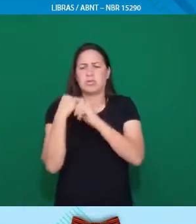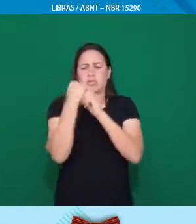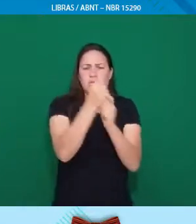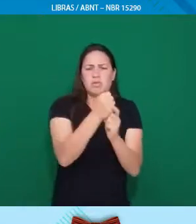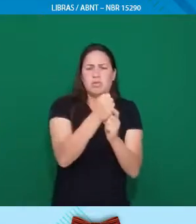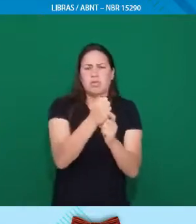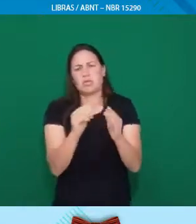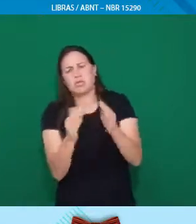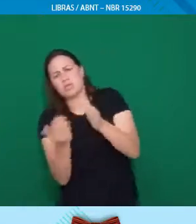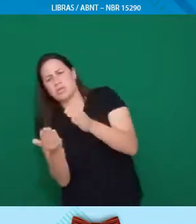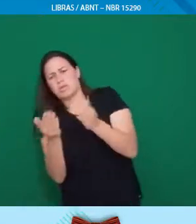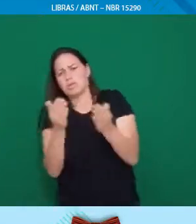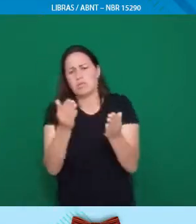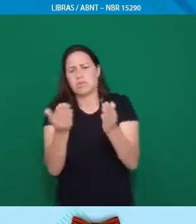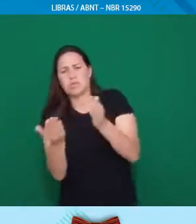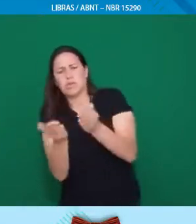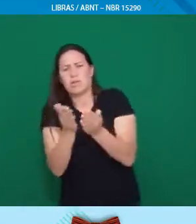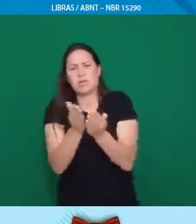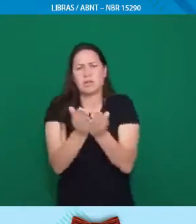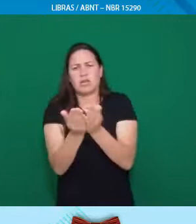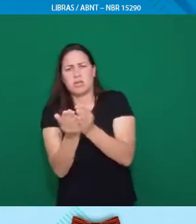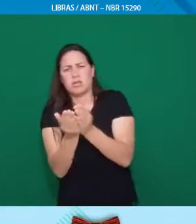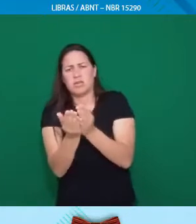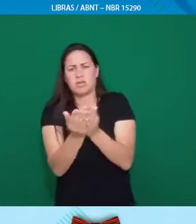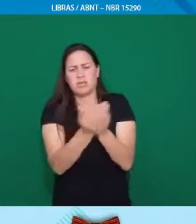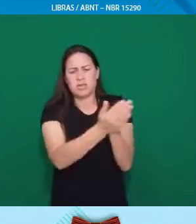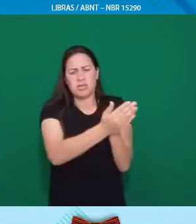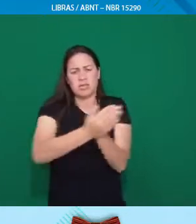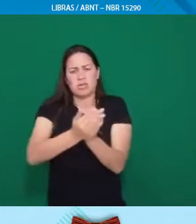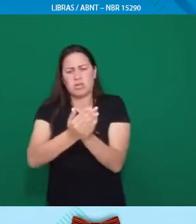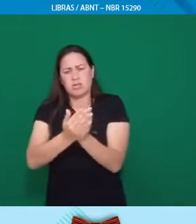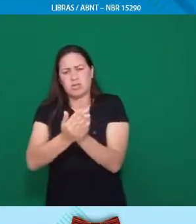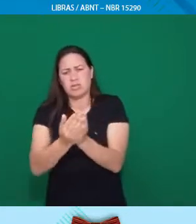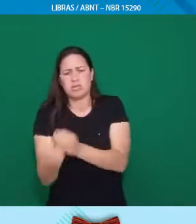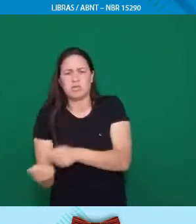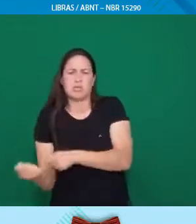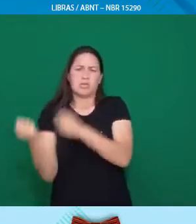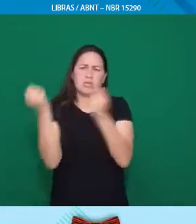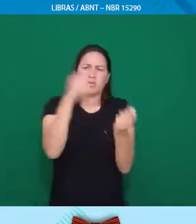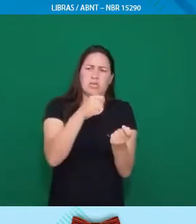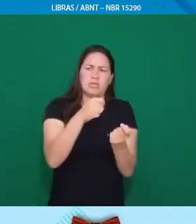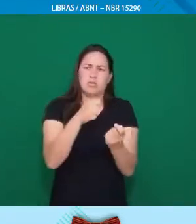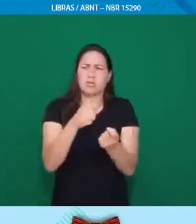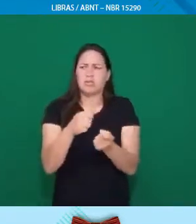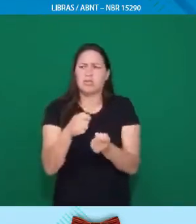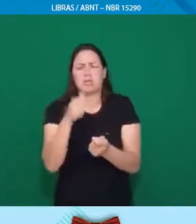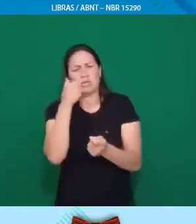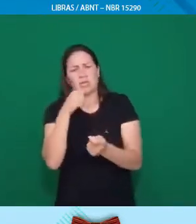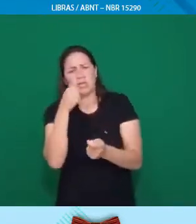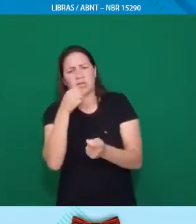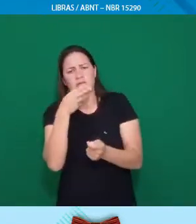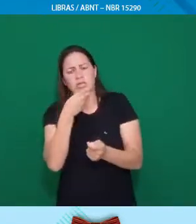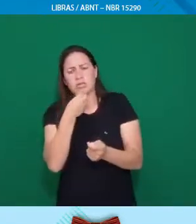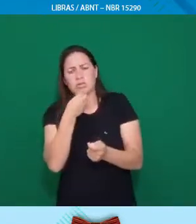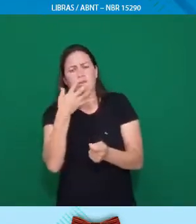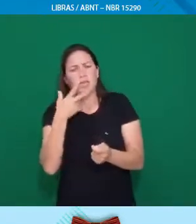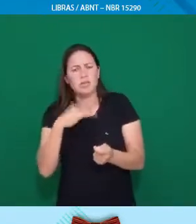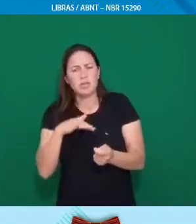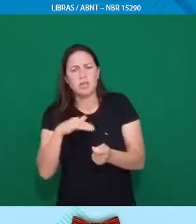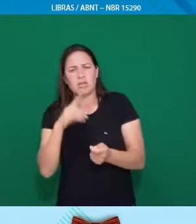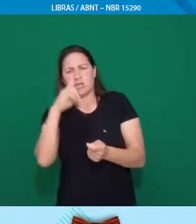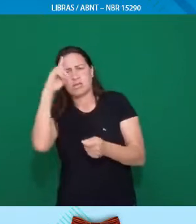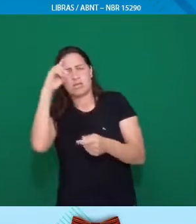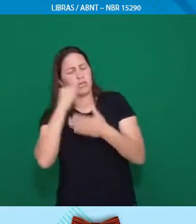pela lateral do barco que o barco vira raiva aí encostei de bico puxei o cara para cima e puxar moleque e